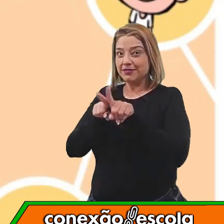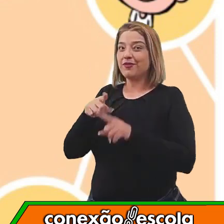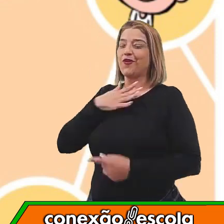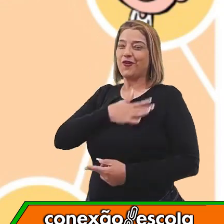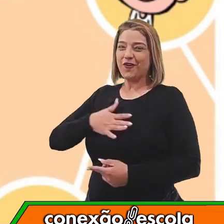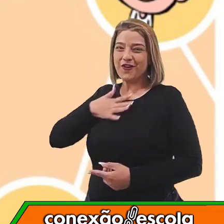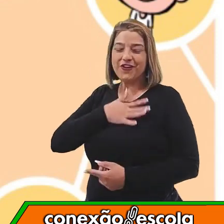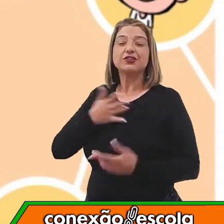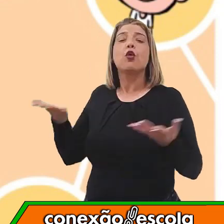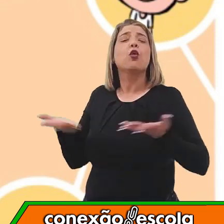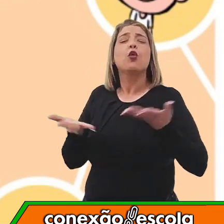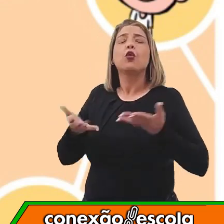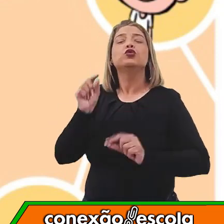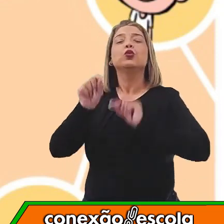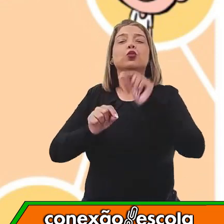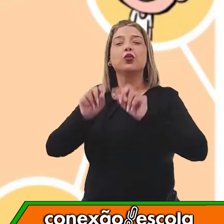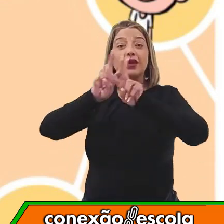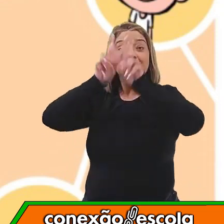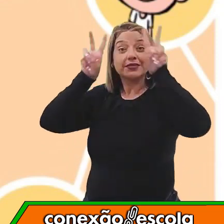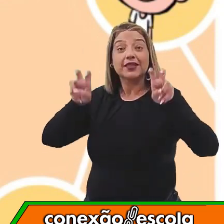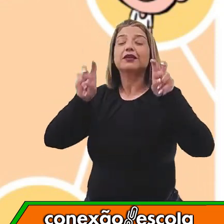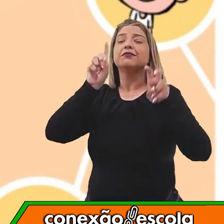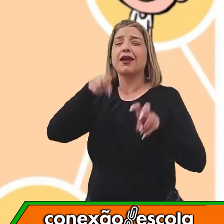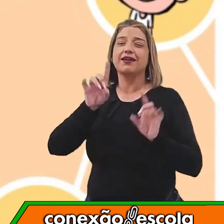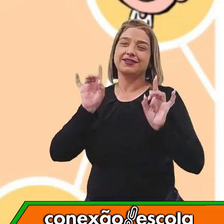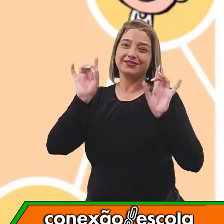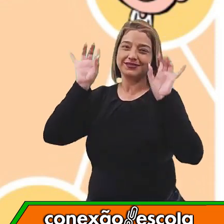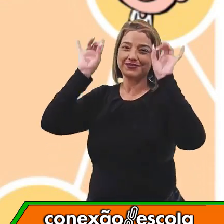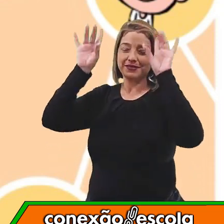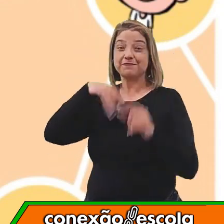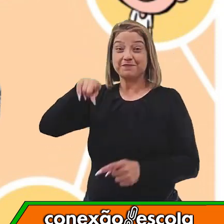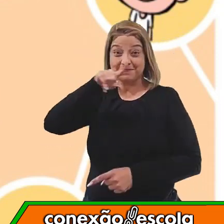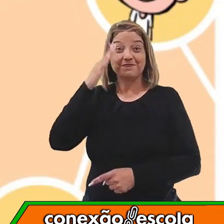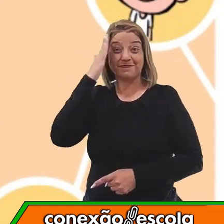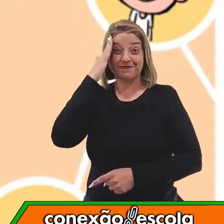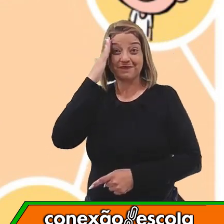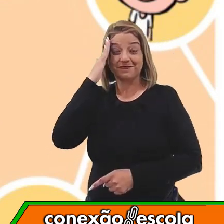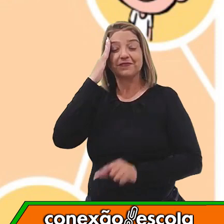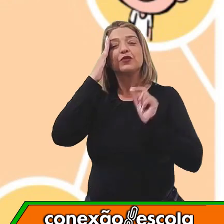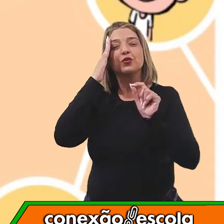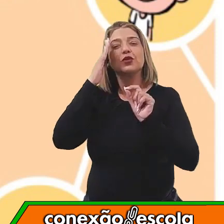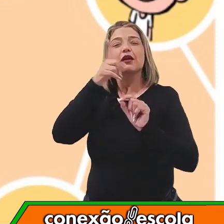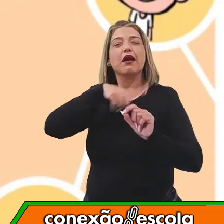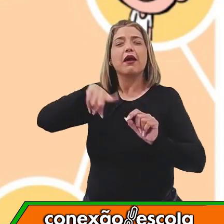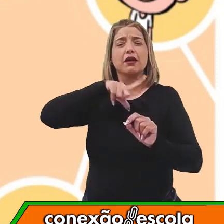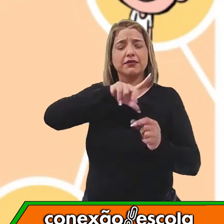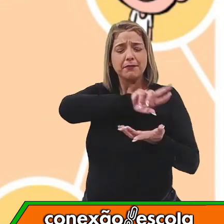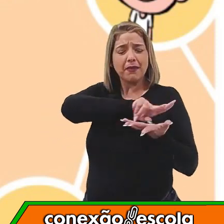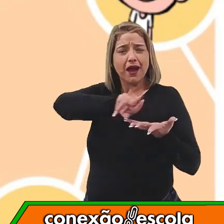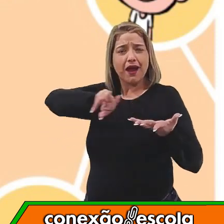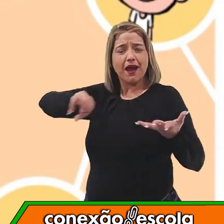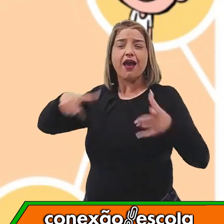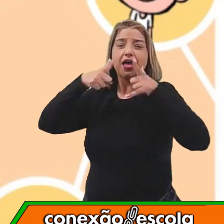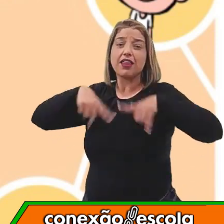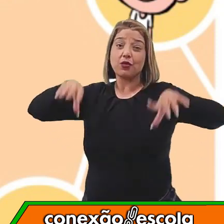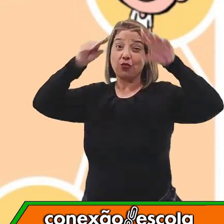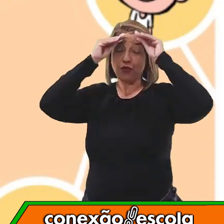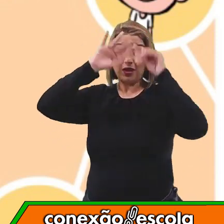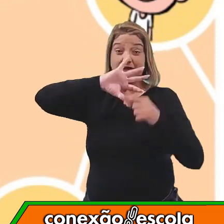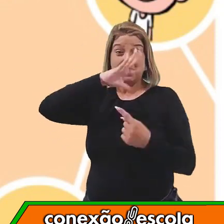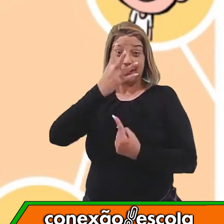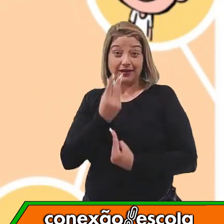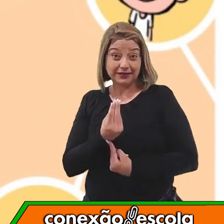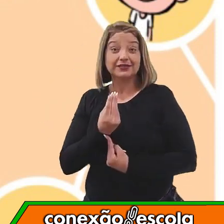de hoje vai tratar sobre um tema muito especial. Sabe qual é? Vamos falar sobre as múltiplas linguagens da arte,